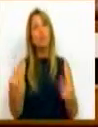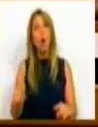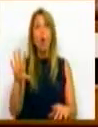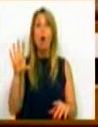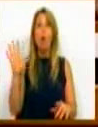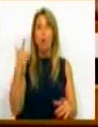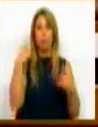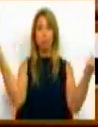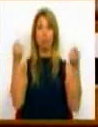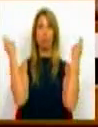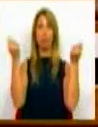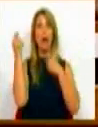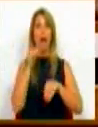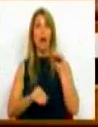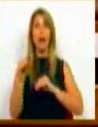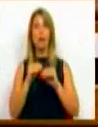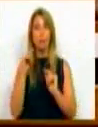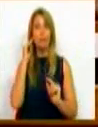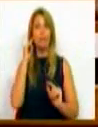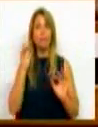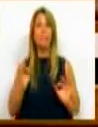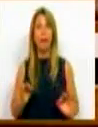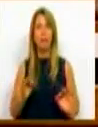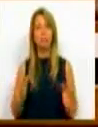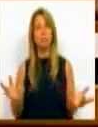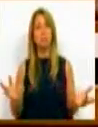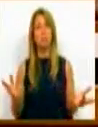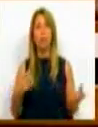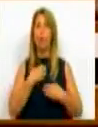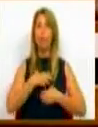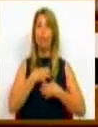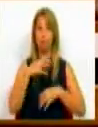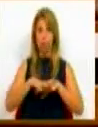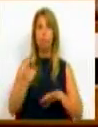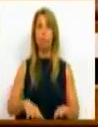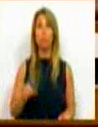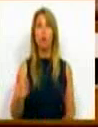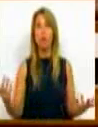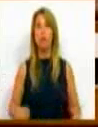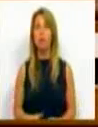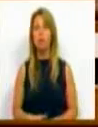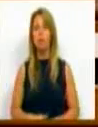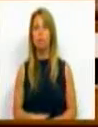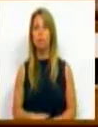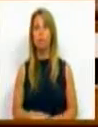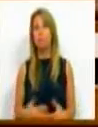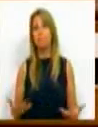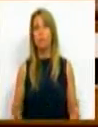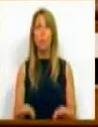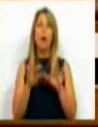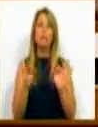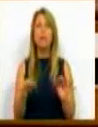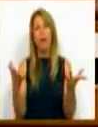da propaganda eleitoral, o desconforto a respeito de tudo isso, como se essa fosse a